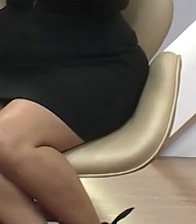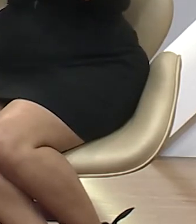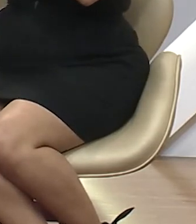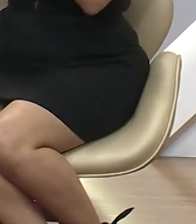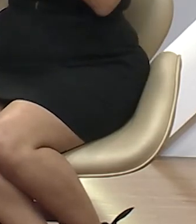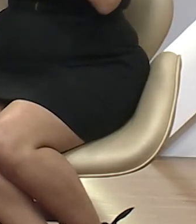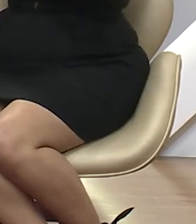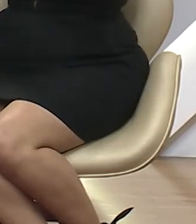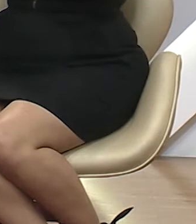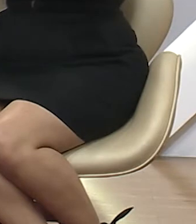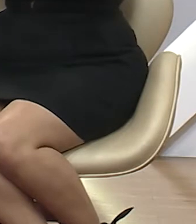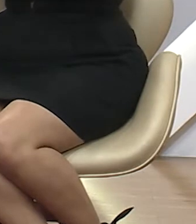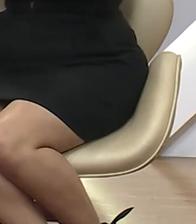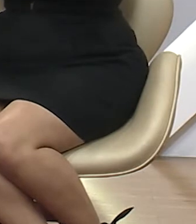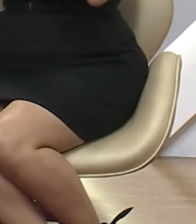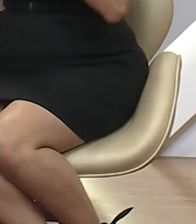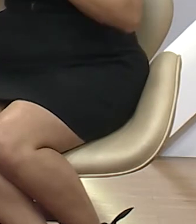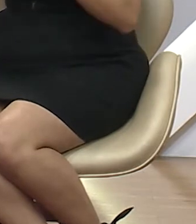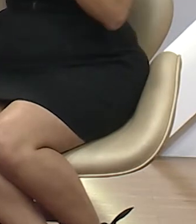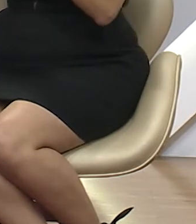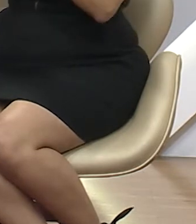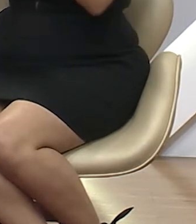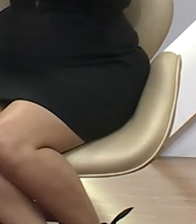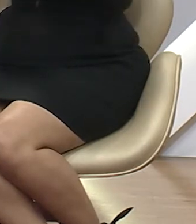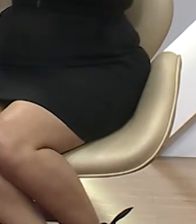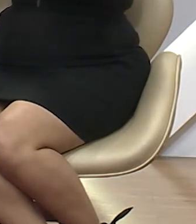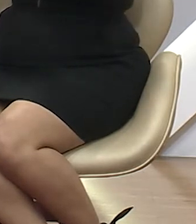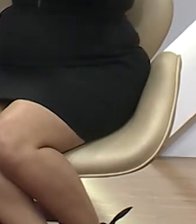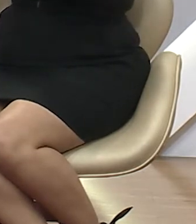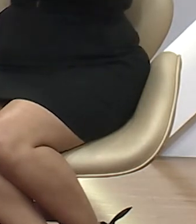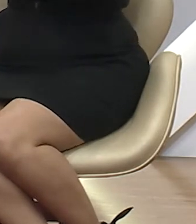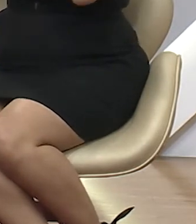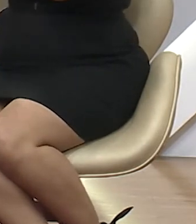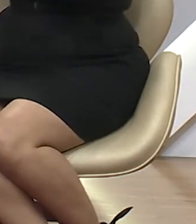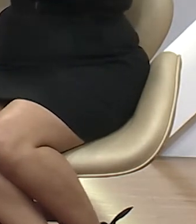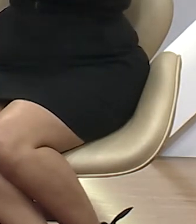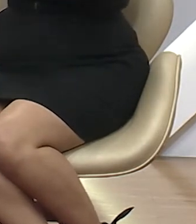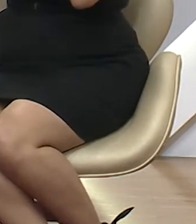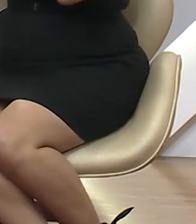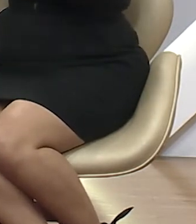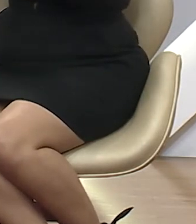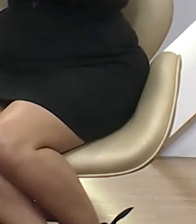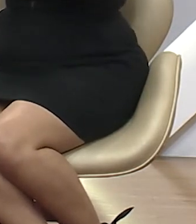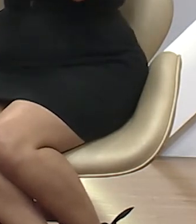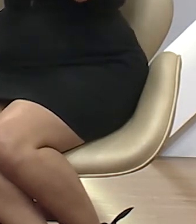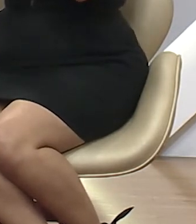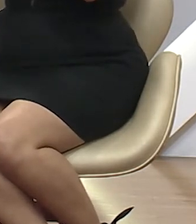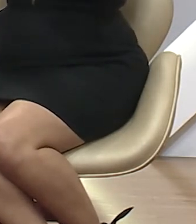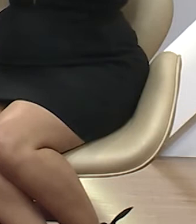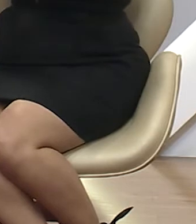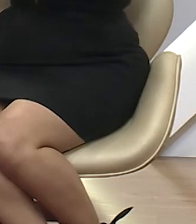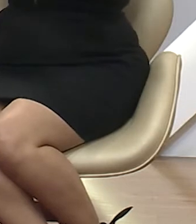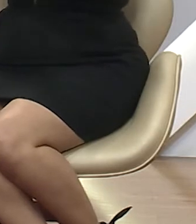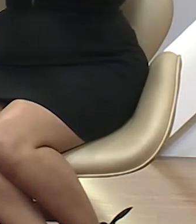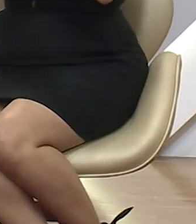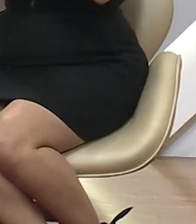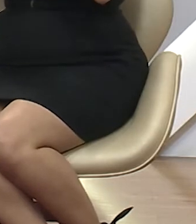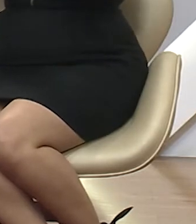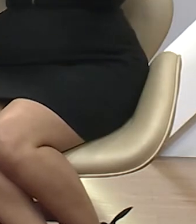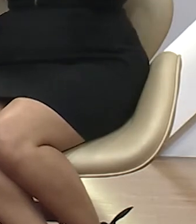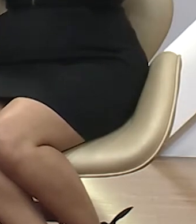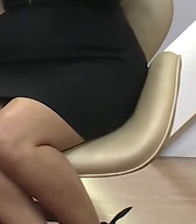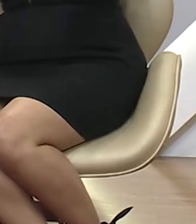o Senex. Nós temos básico 1, básico 2, nós oferecemos provas de